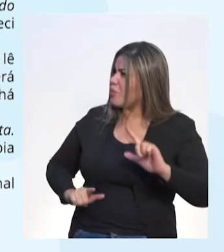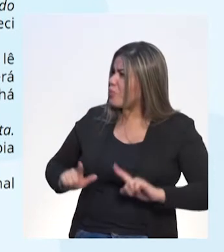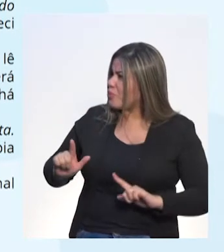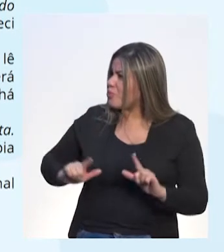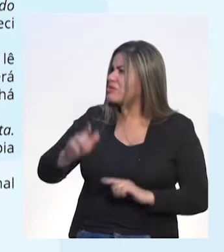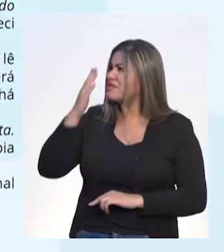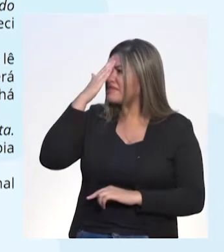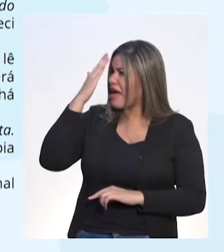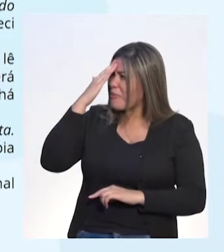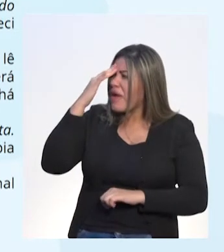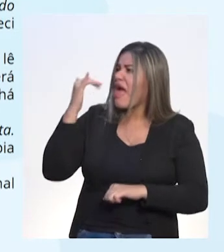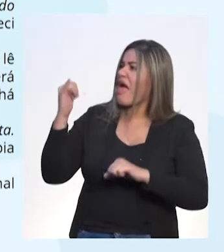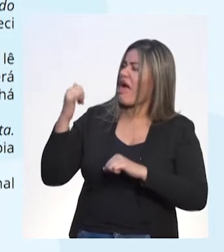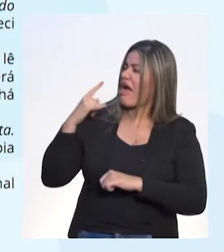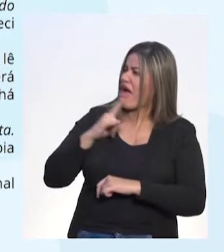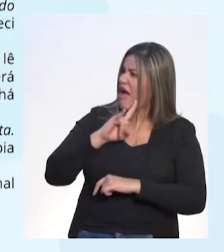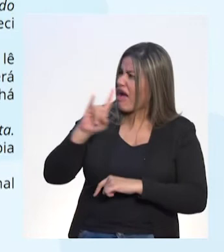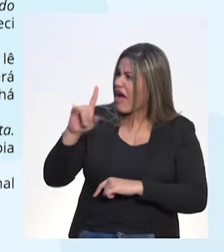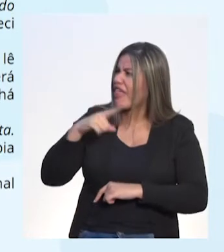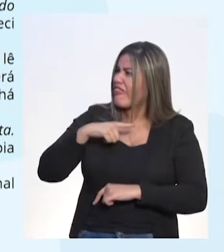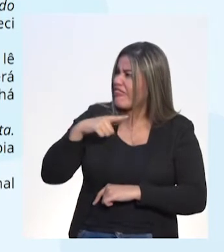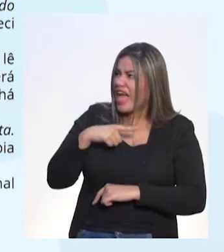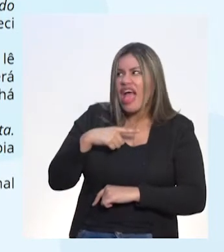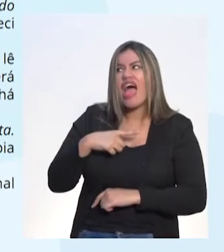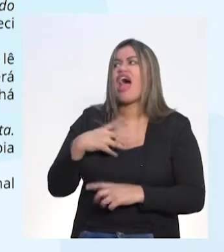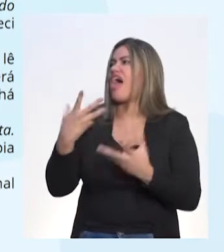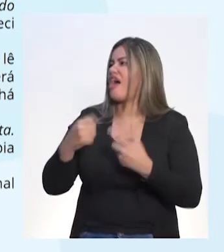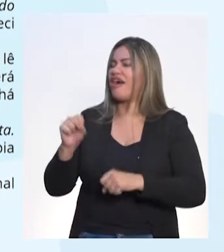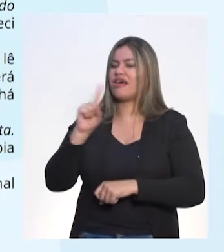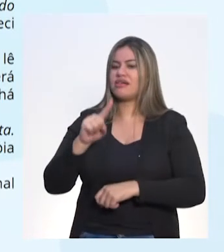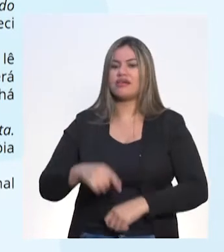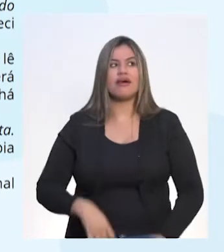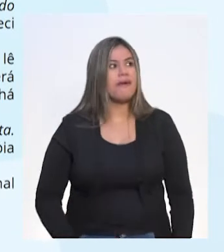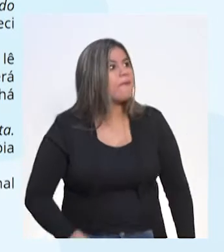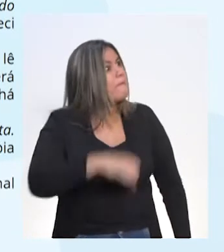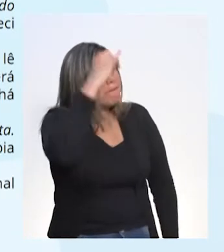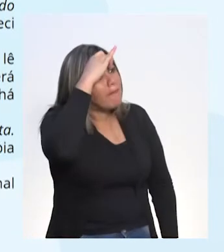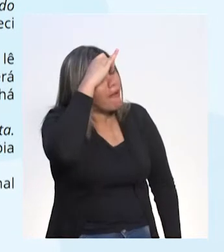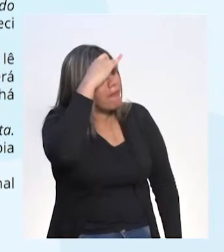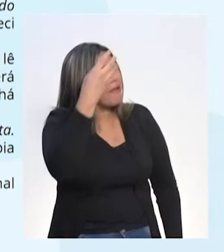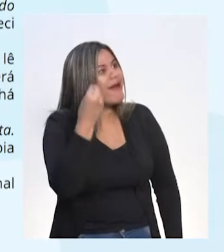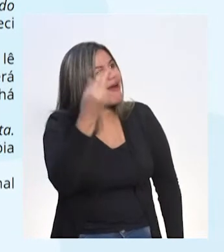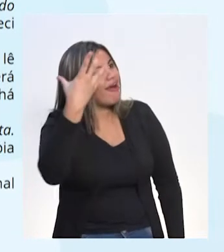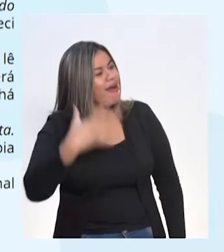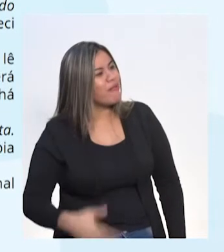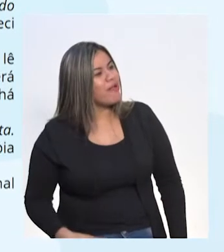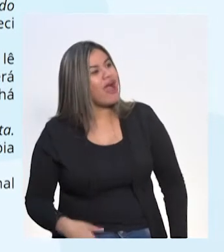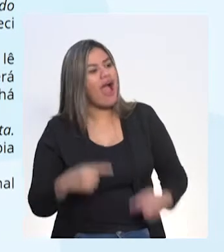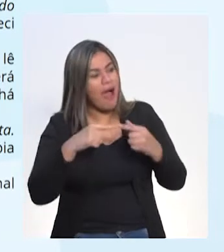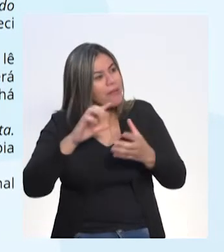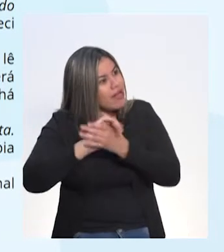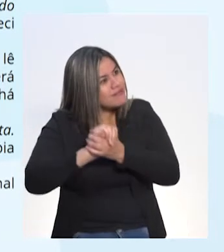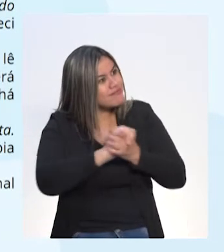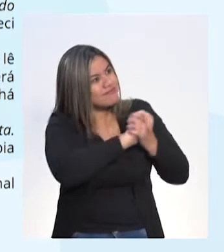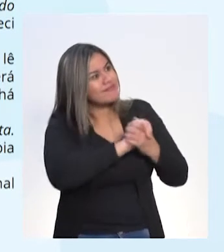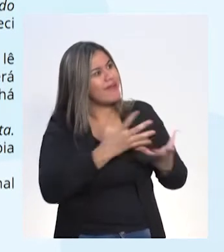da vasilha, não há de gostar nada. Sua tonta, não é nada disso. É uma forma de